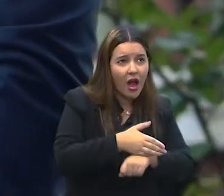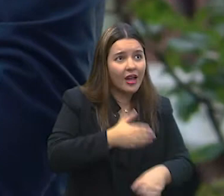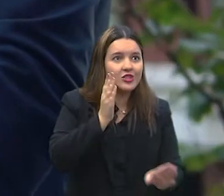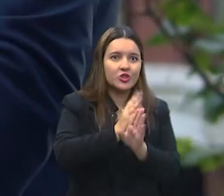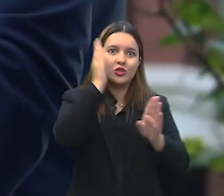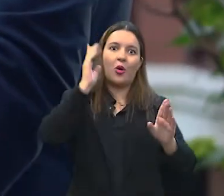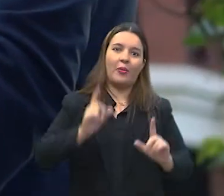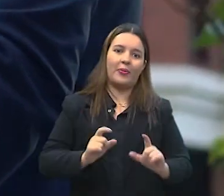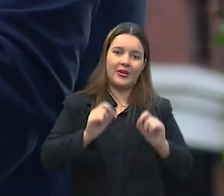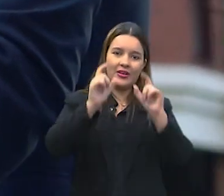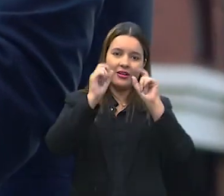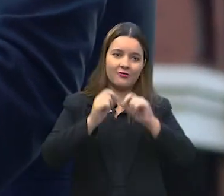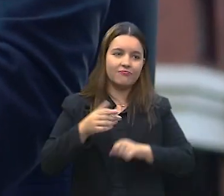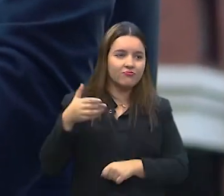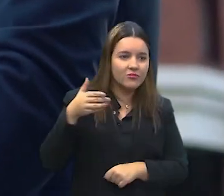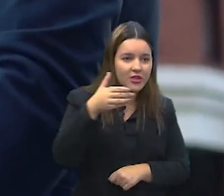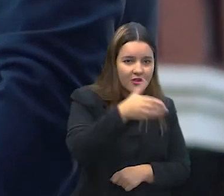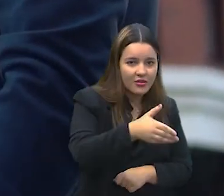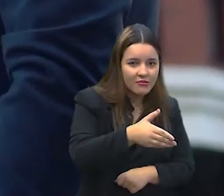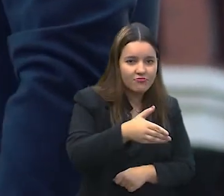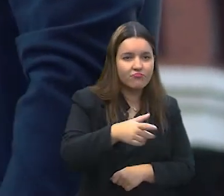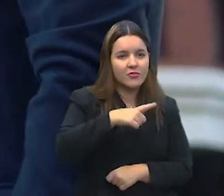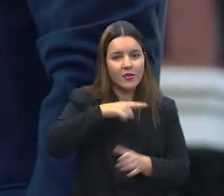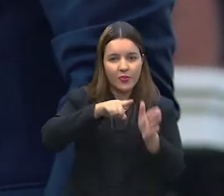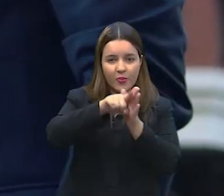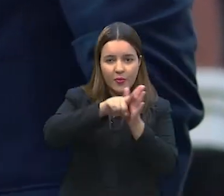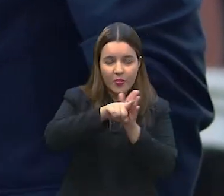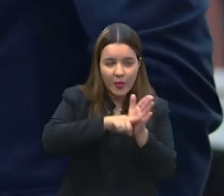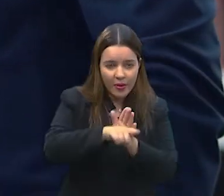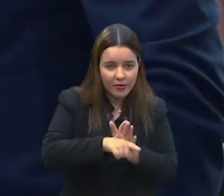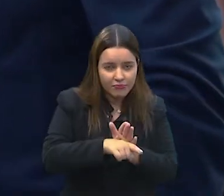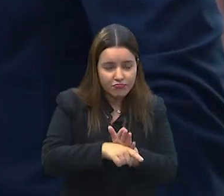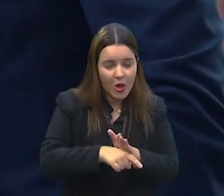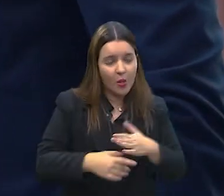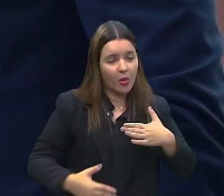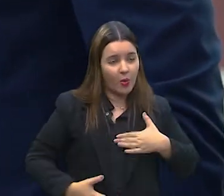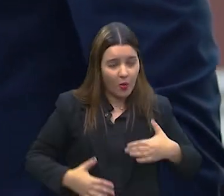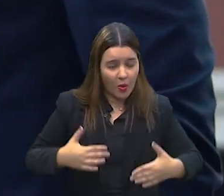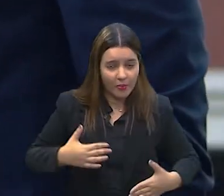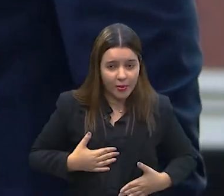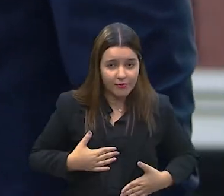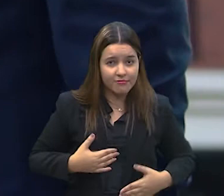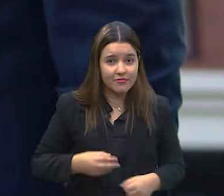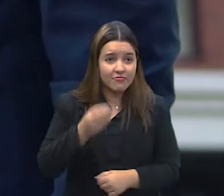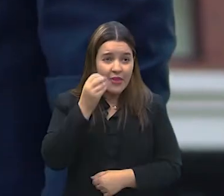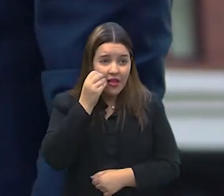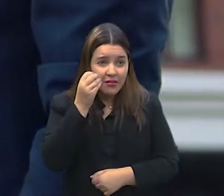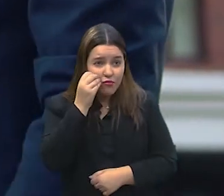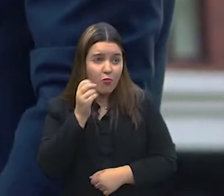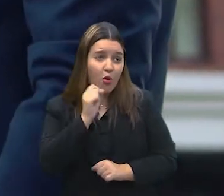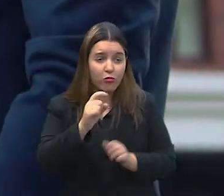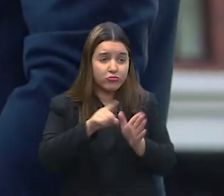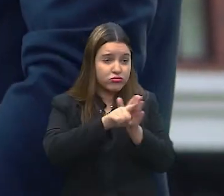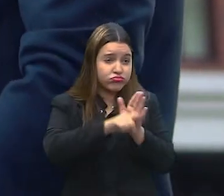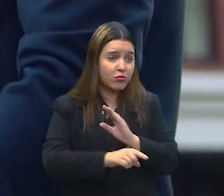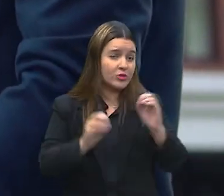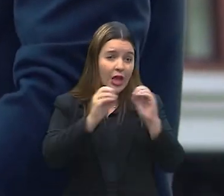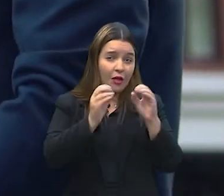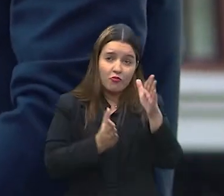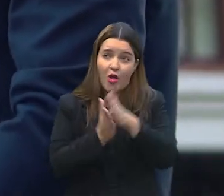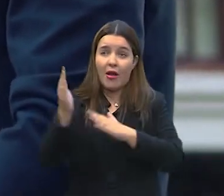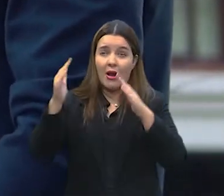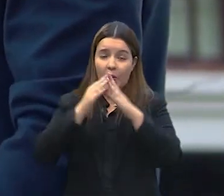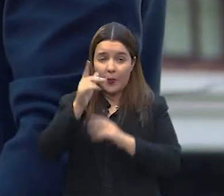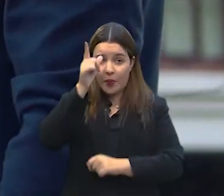nada, que vai ao médico, se submete a exames de rastreamento para fazer o diagnóstico precoce do tumor, e não